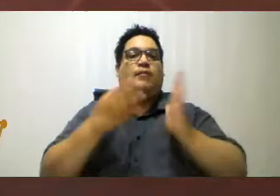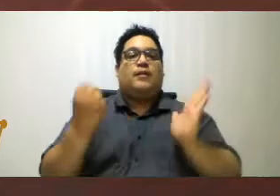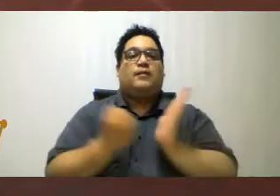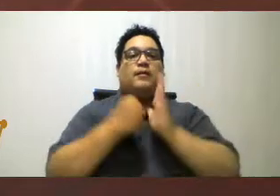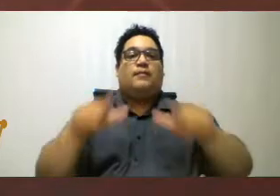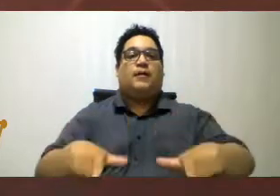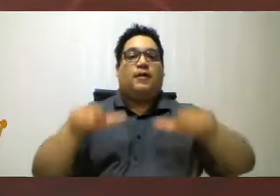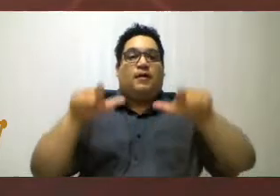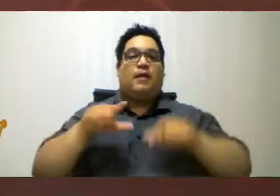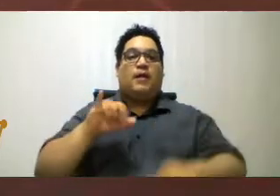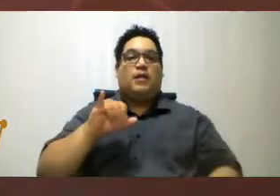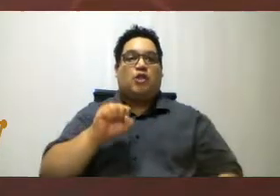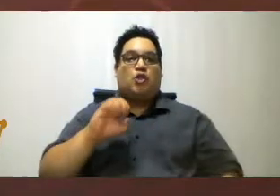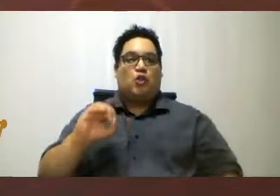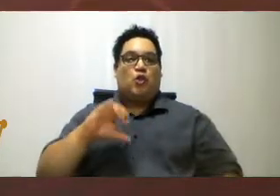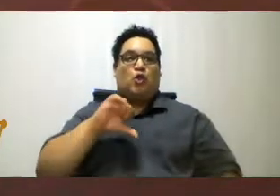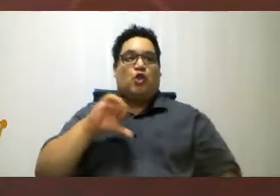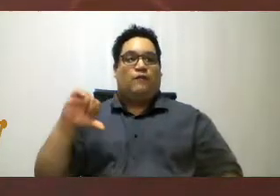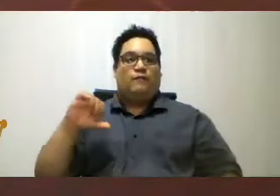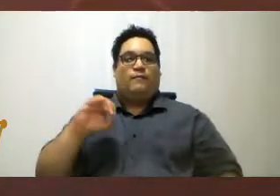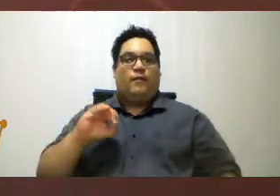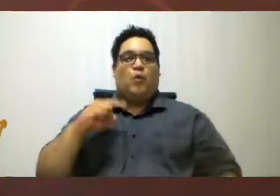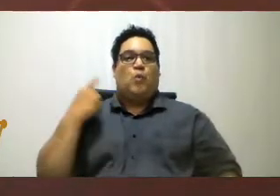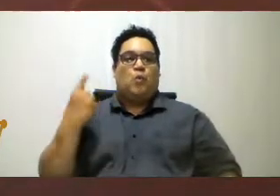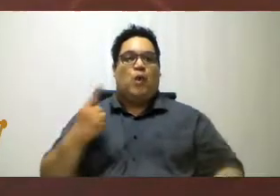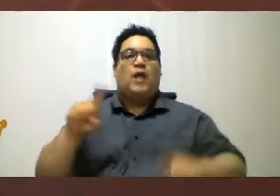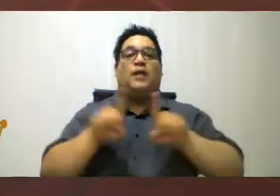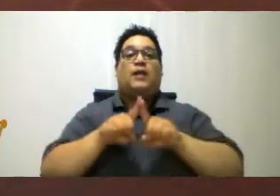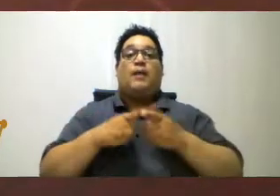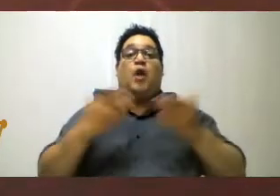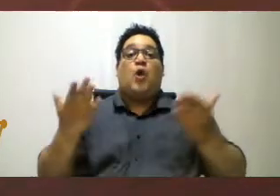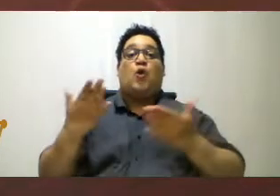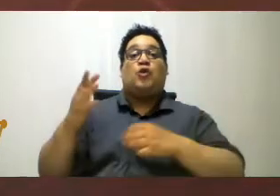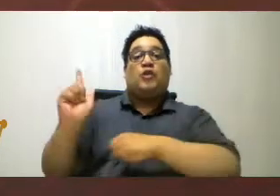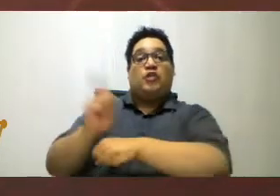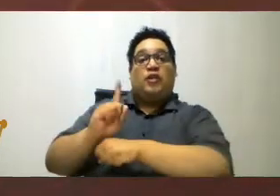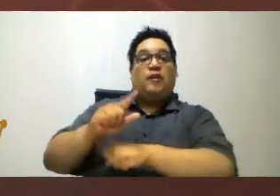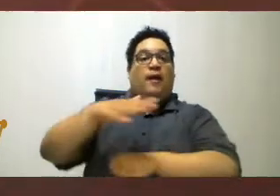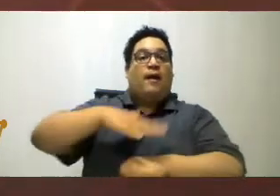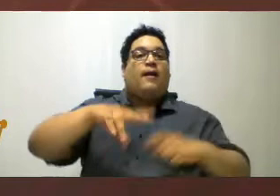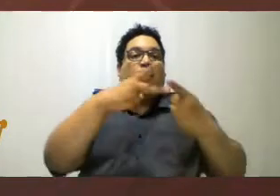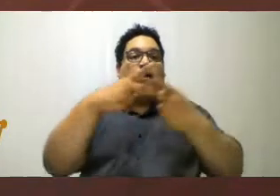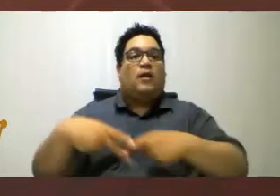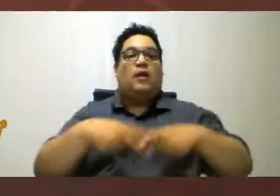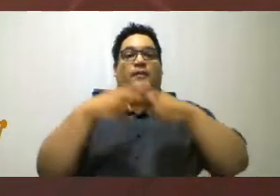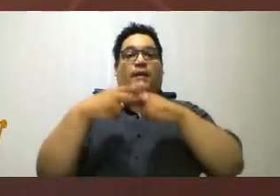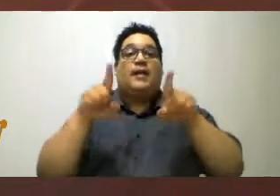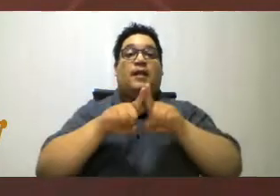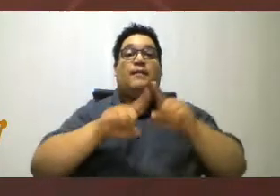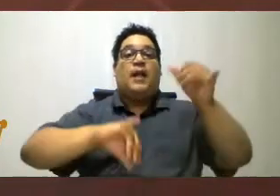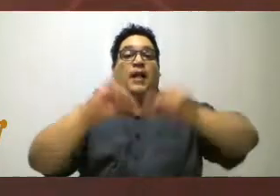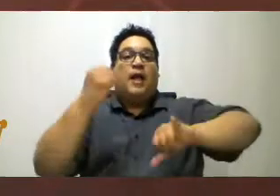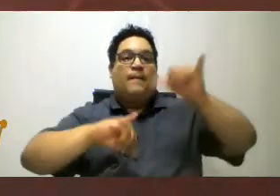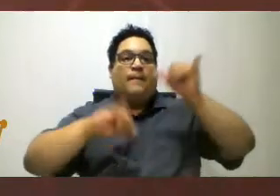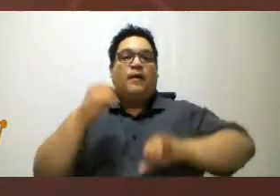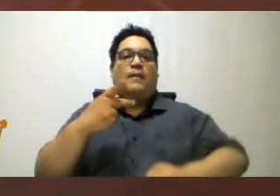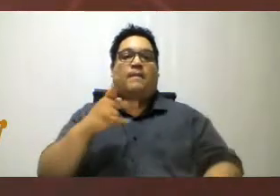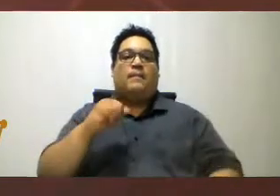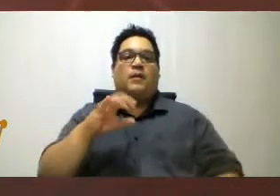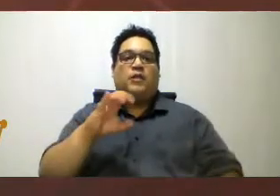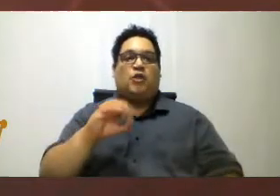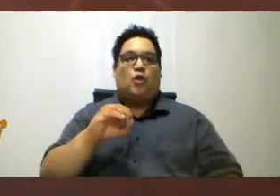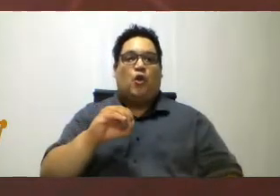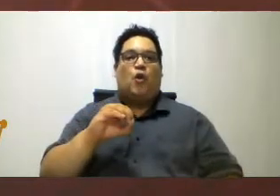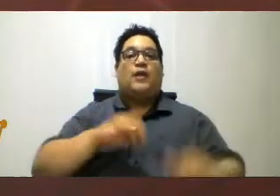ISO 9001 e atualmente como gestor da área de reparo de equipamentos e laboratórios de físico-química e